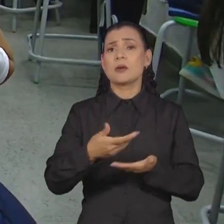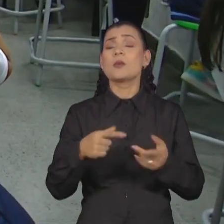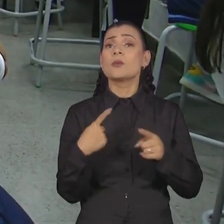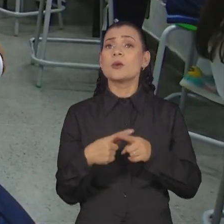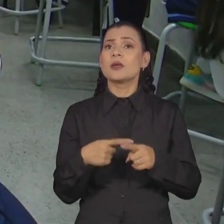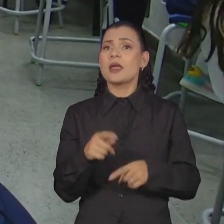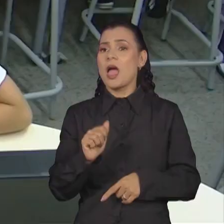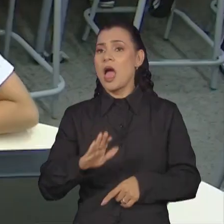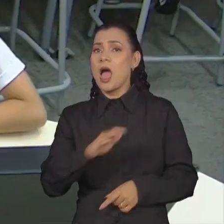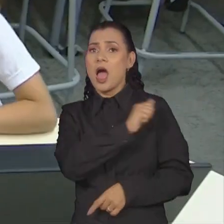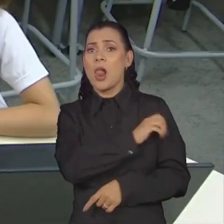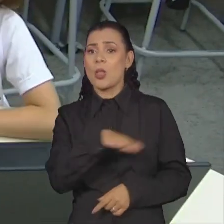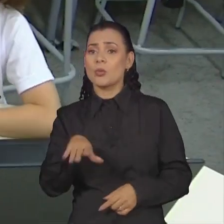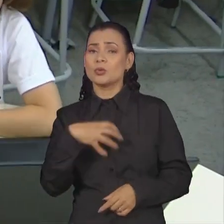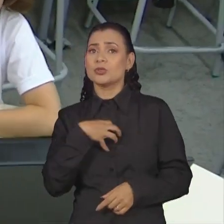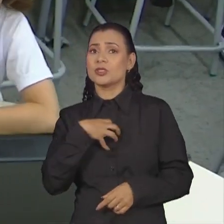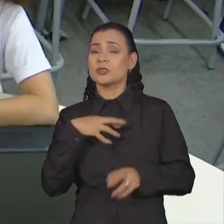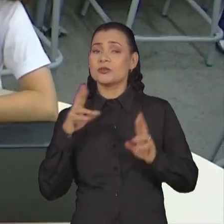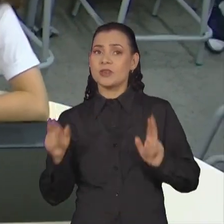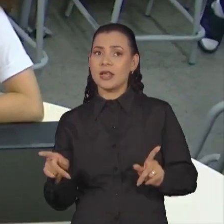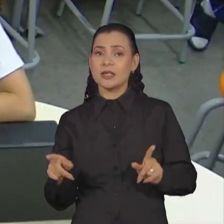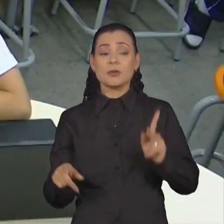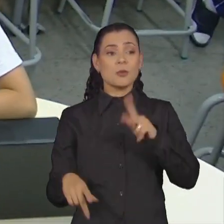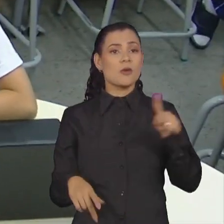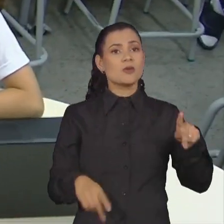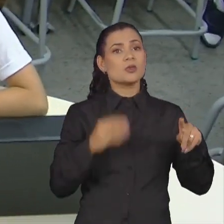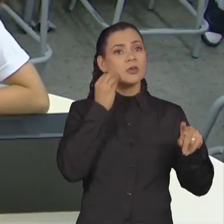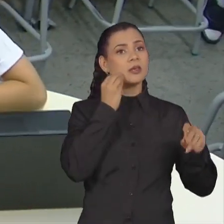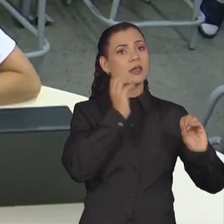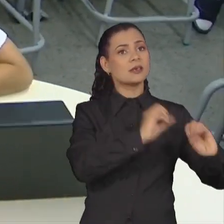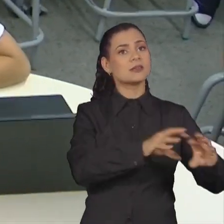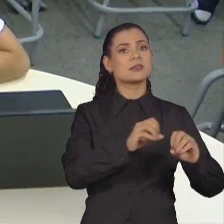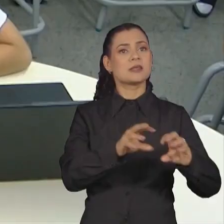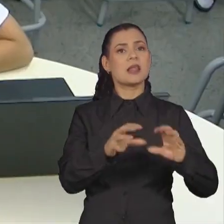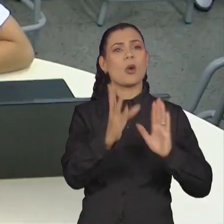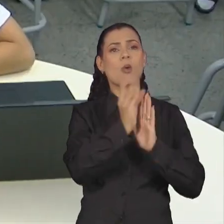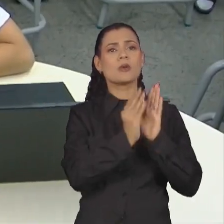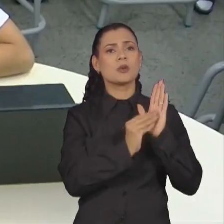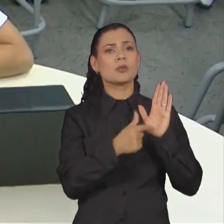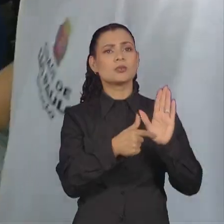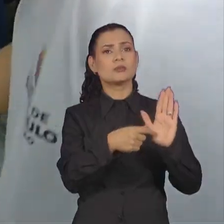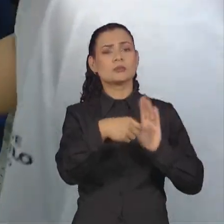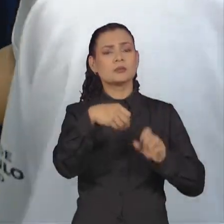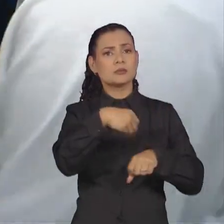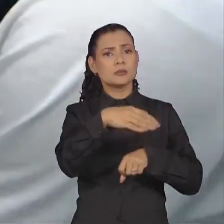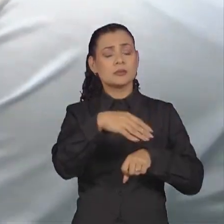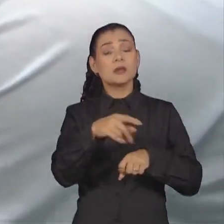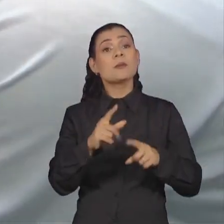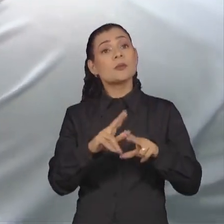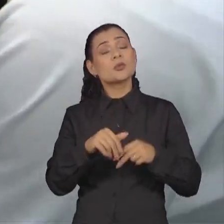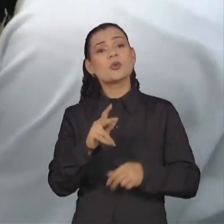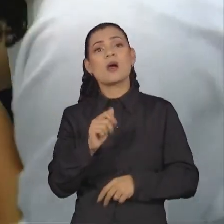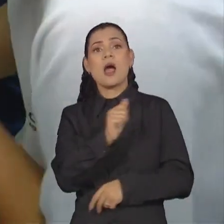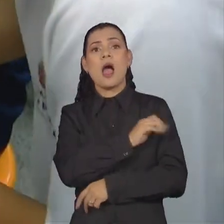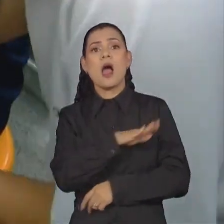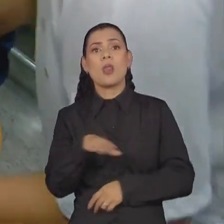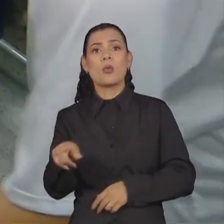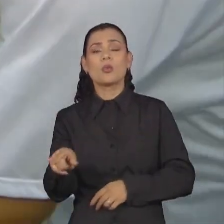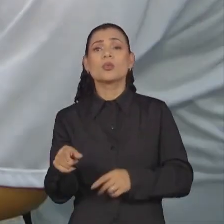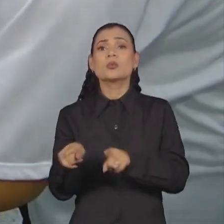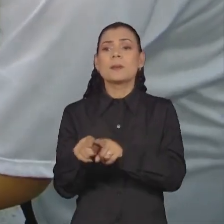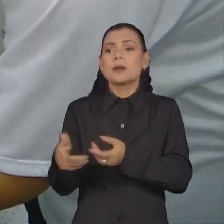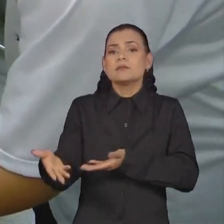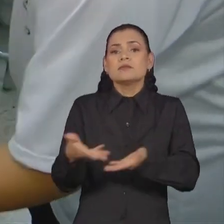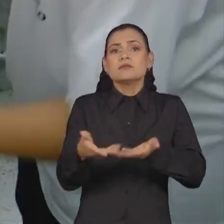uma forma, o professor tenta trazer o conteúdo de uma forma diferente e o aluno monitor aproxima, porque quando a